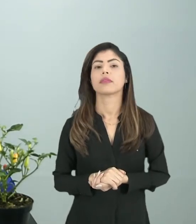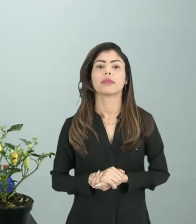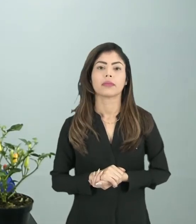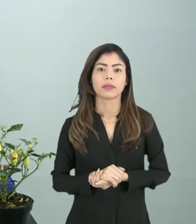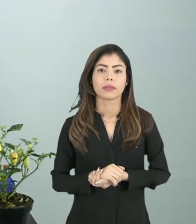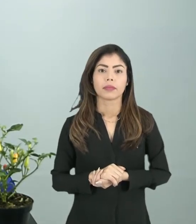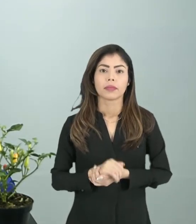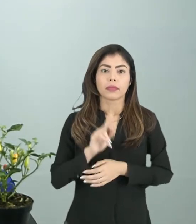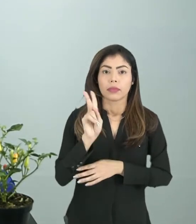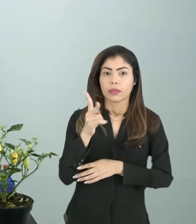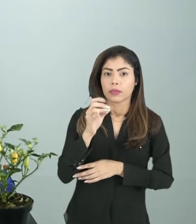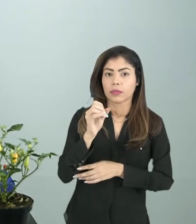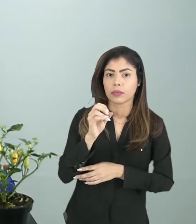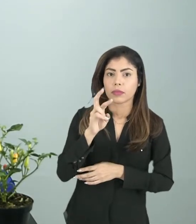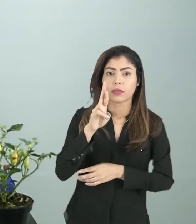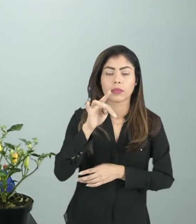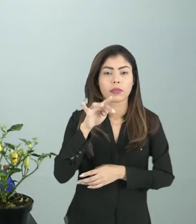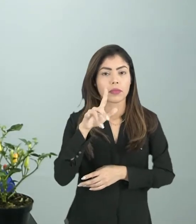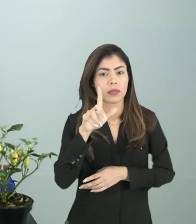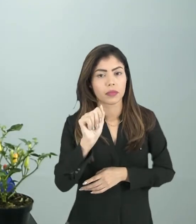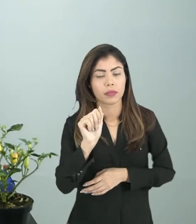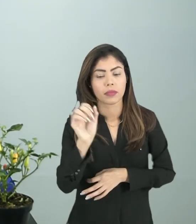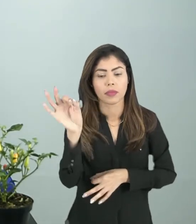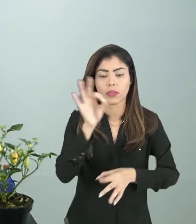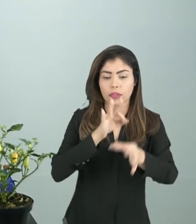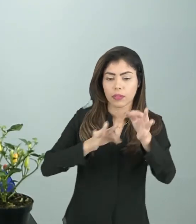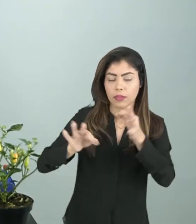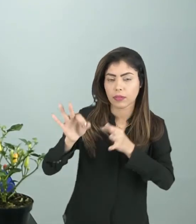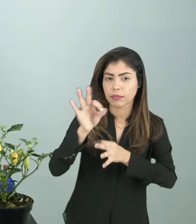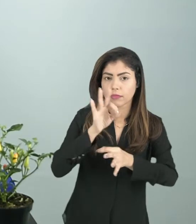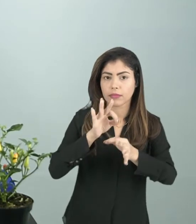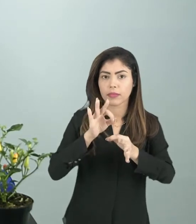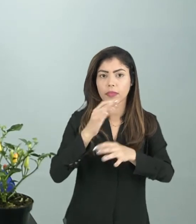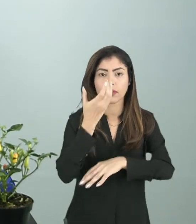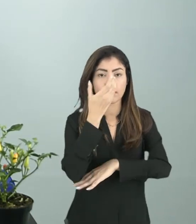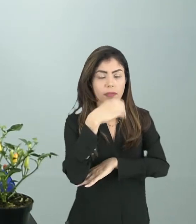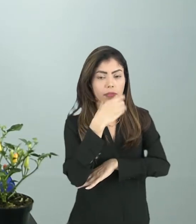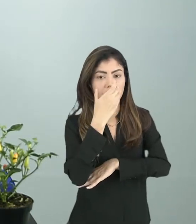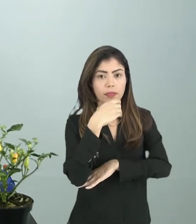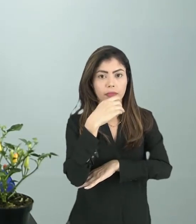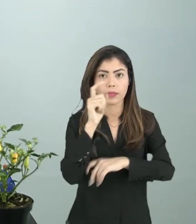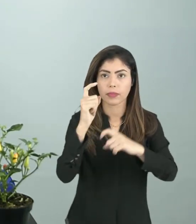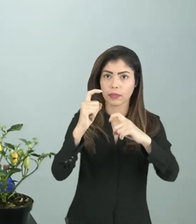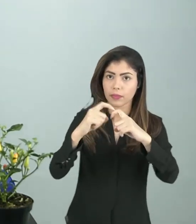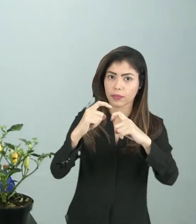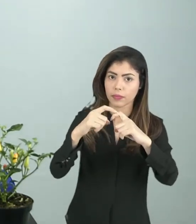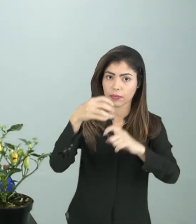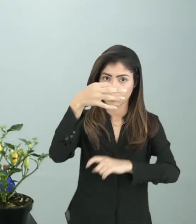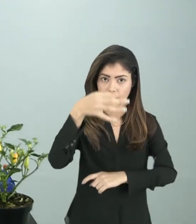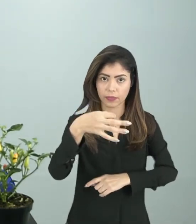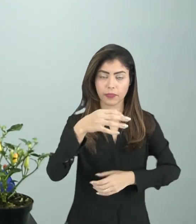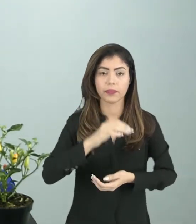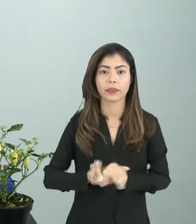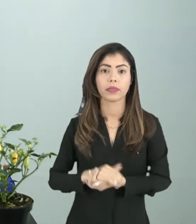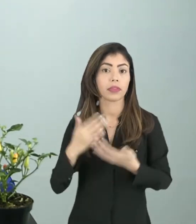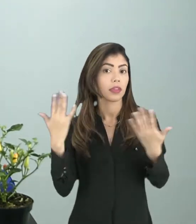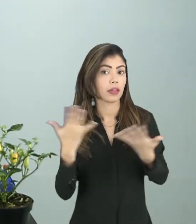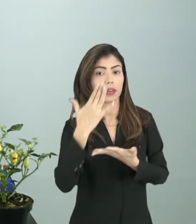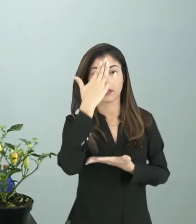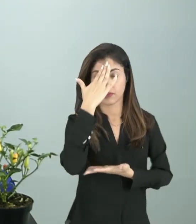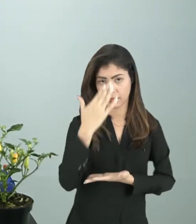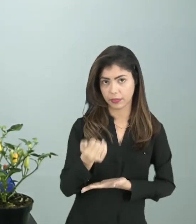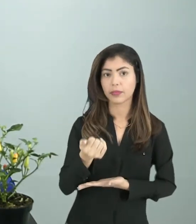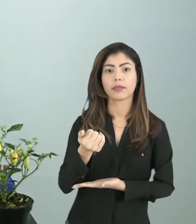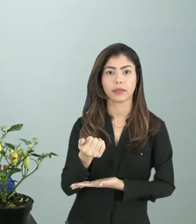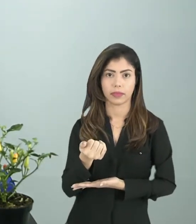as hortaliças, as ornamentais, as frutíferas e as medicinais, certo? Agora a gente